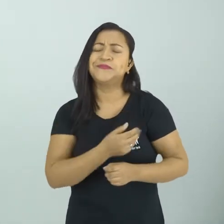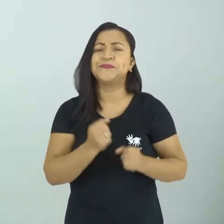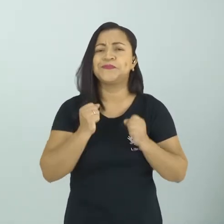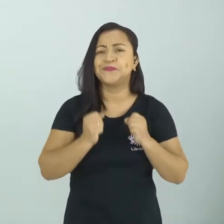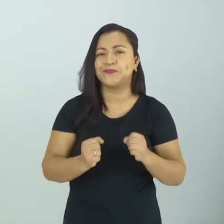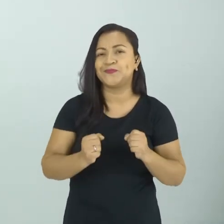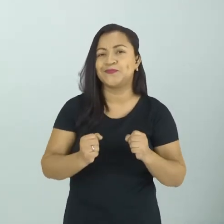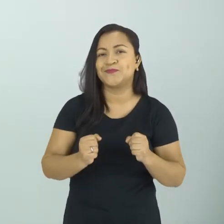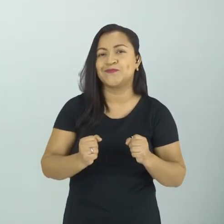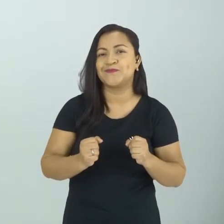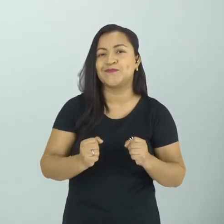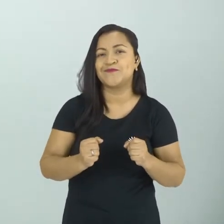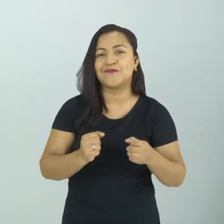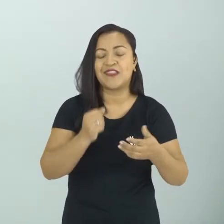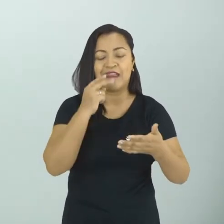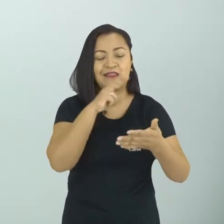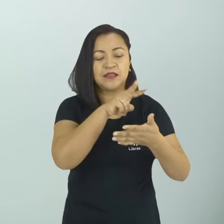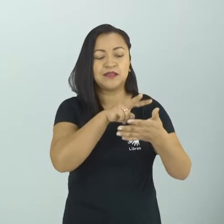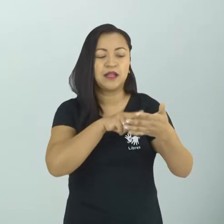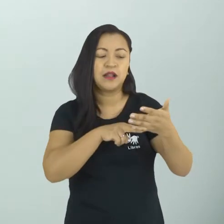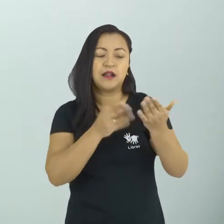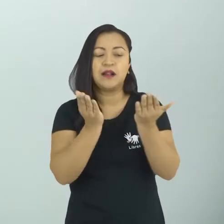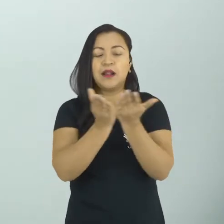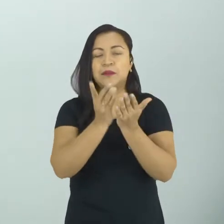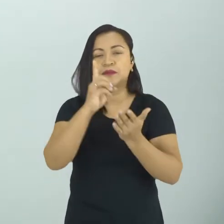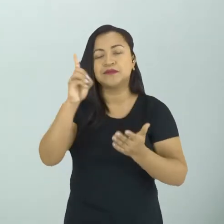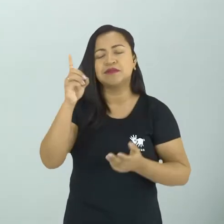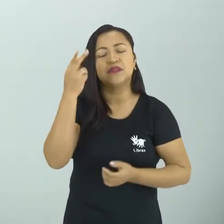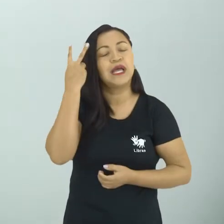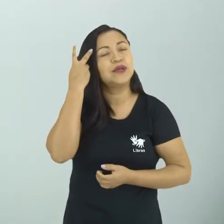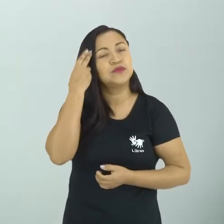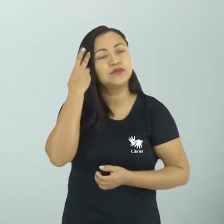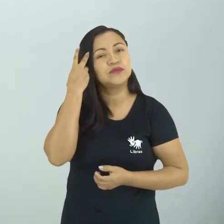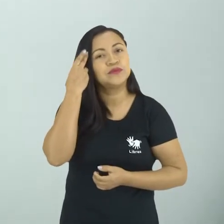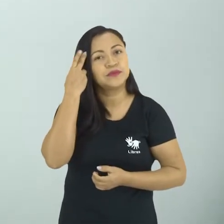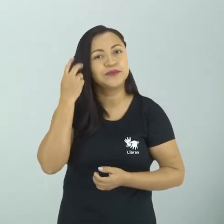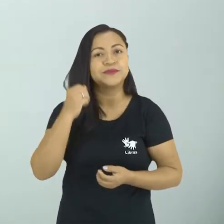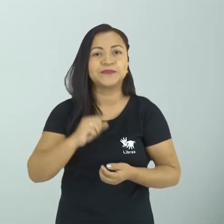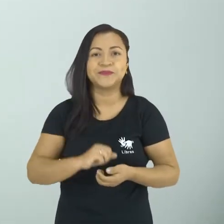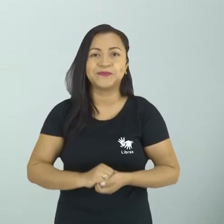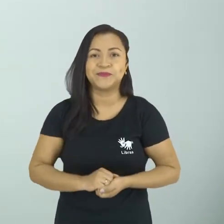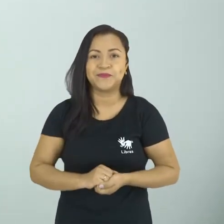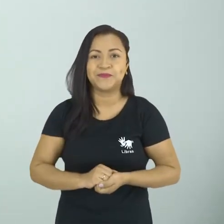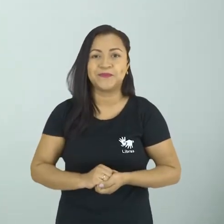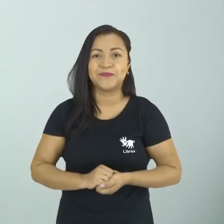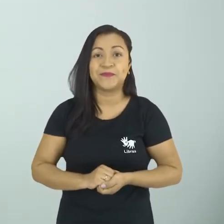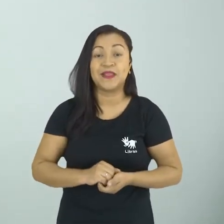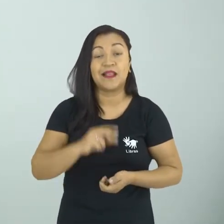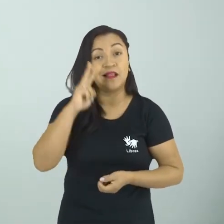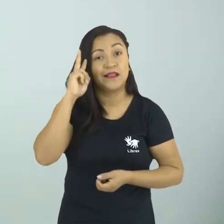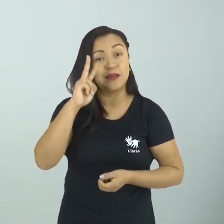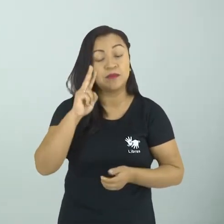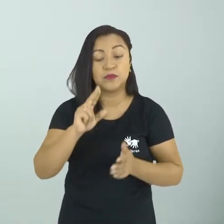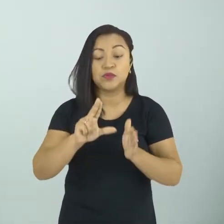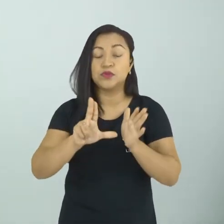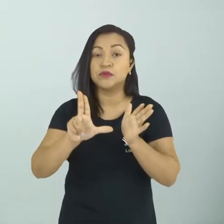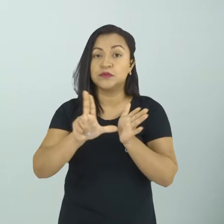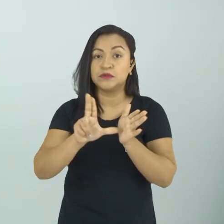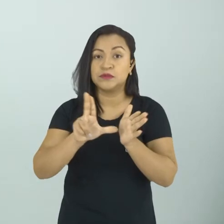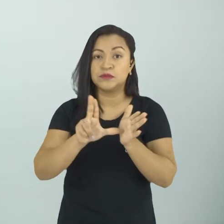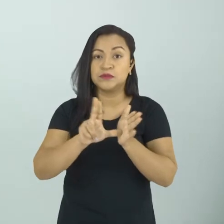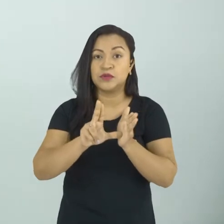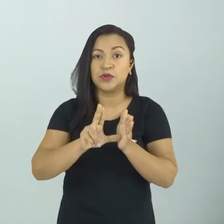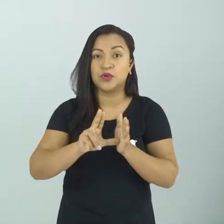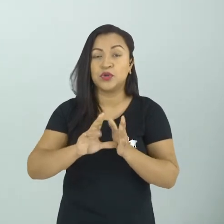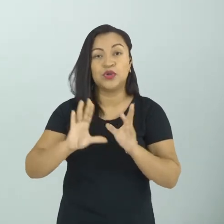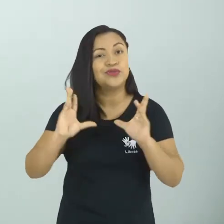ver essa cena como comum, as pessoas fazendo a leitura e interpretação da Bíblia. Lembrando que Martinho Lutero disse que todo